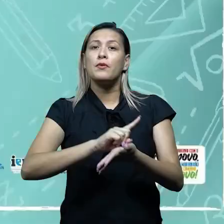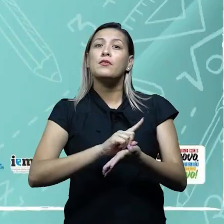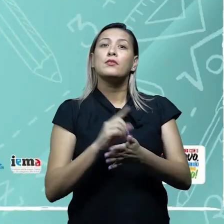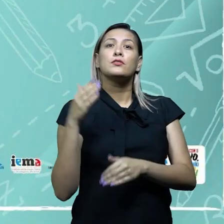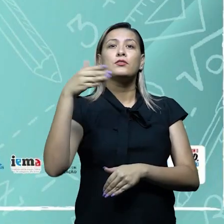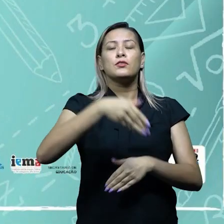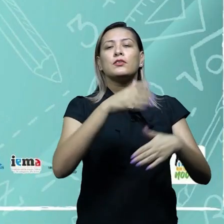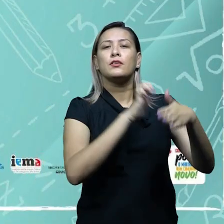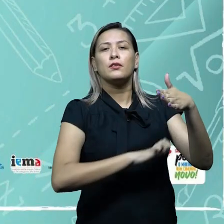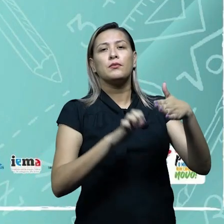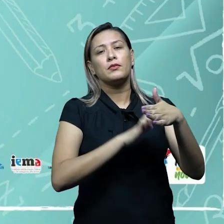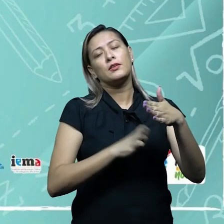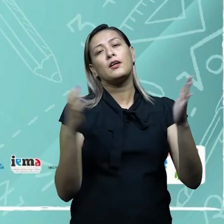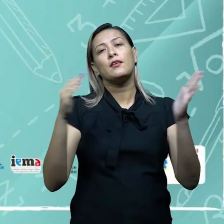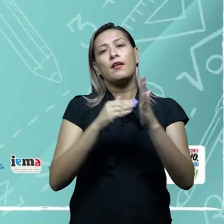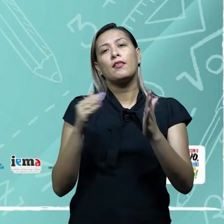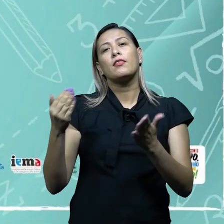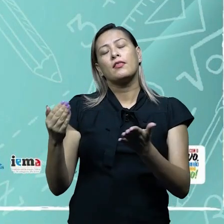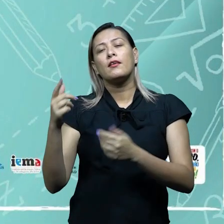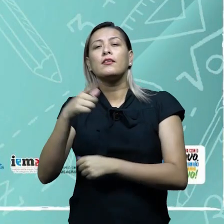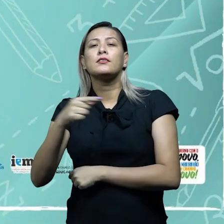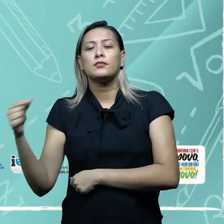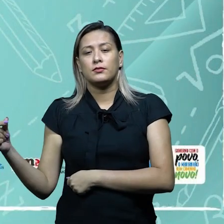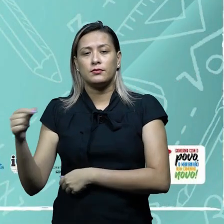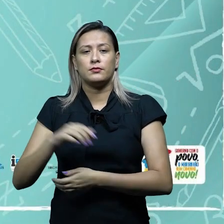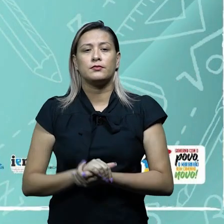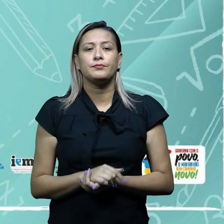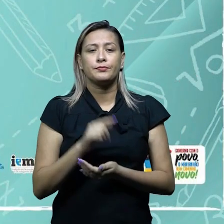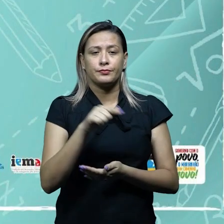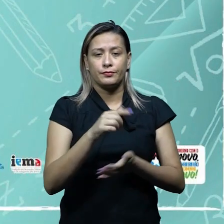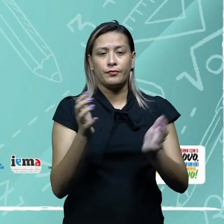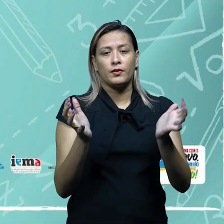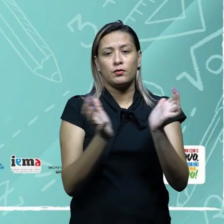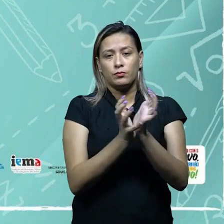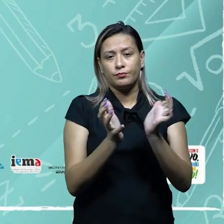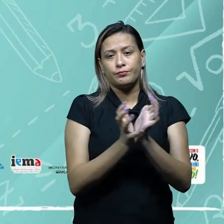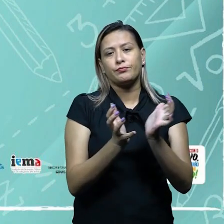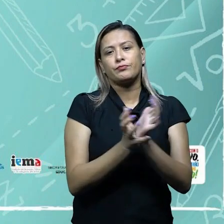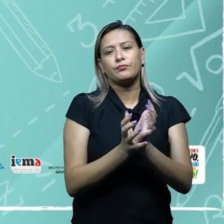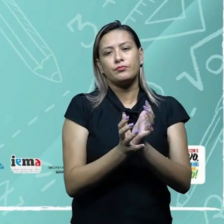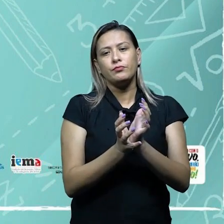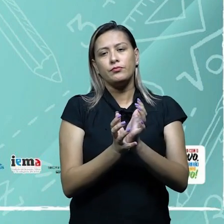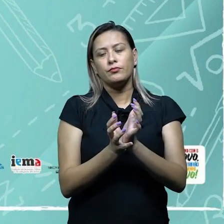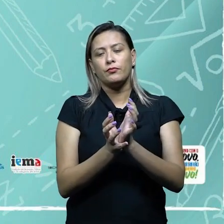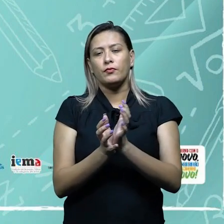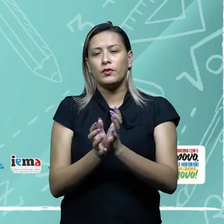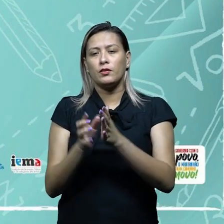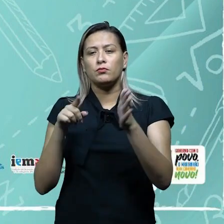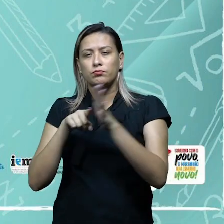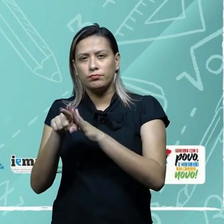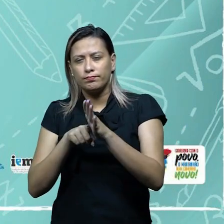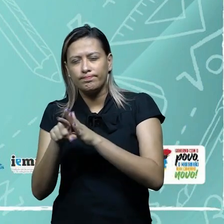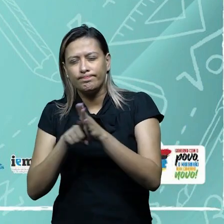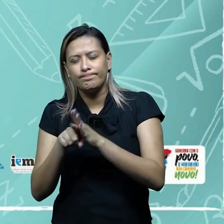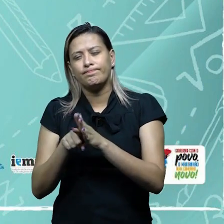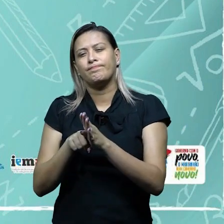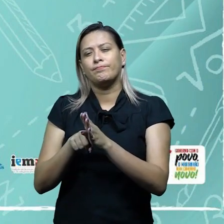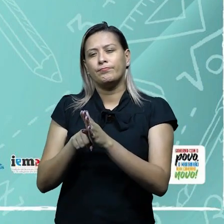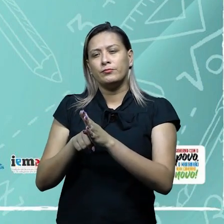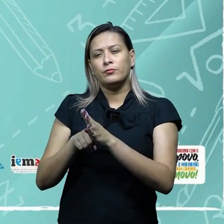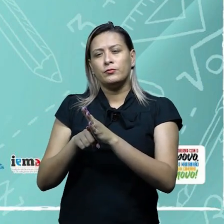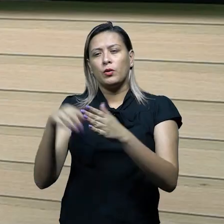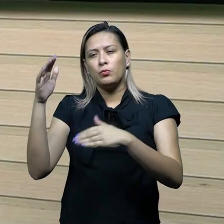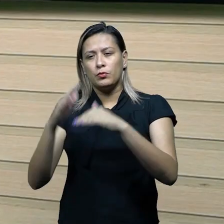o que eu trago, parte da organização que estuda o funcionário antes mesmo da sua entrada na empresa até sua futura saída.